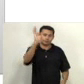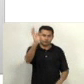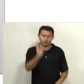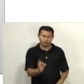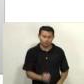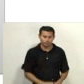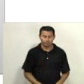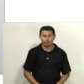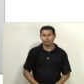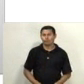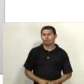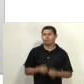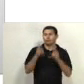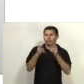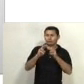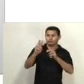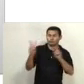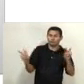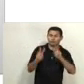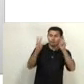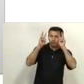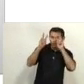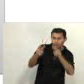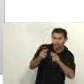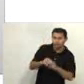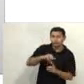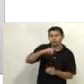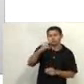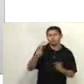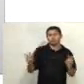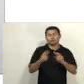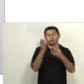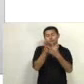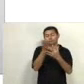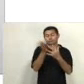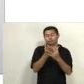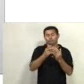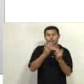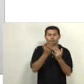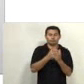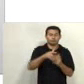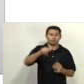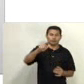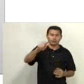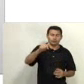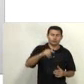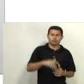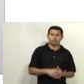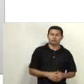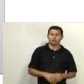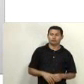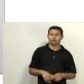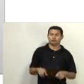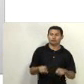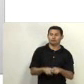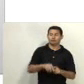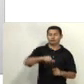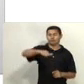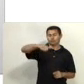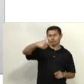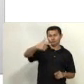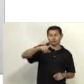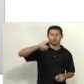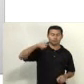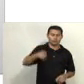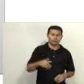39,44% é esse valor aqui. Ou seja, o valor entre 17 e 12